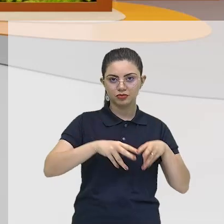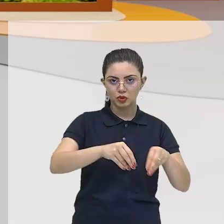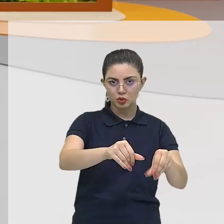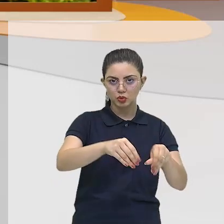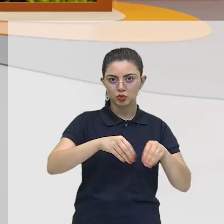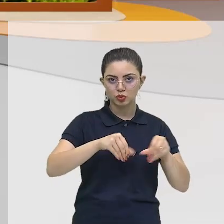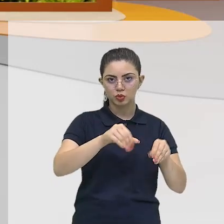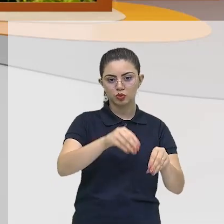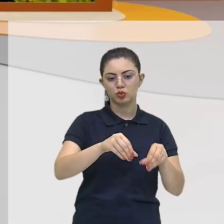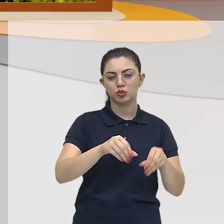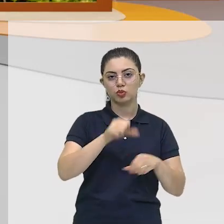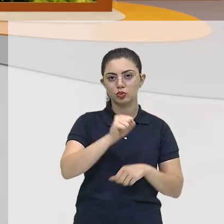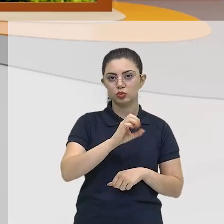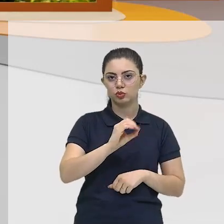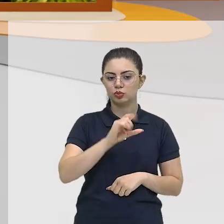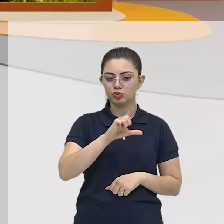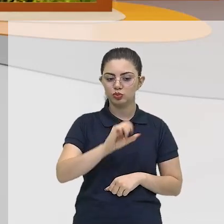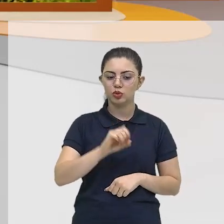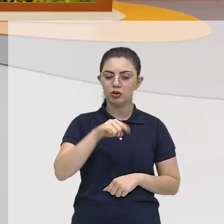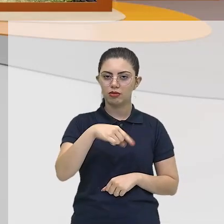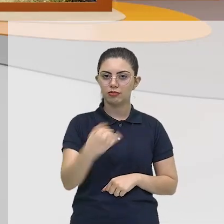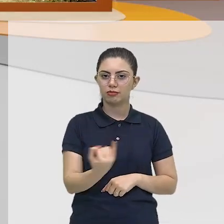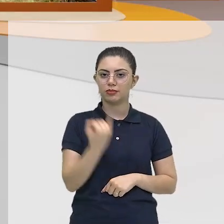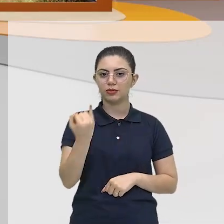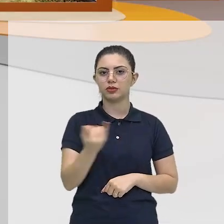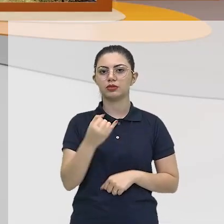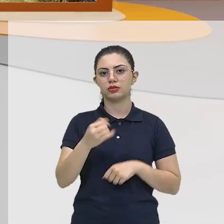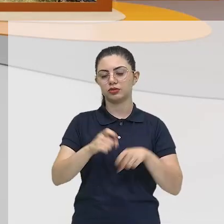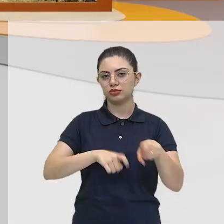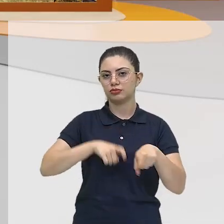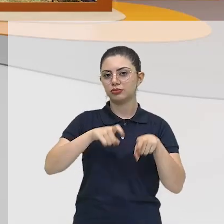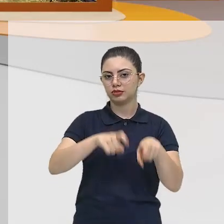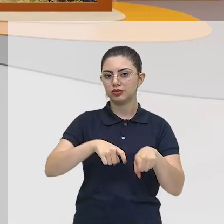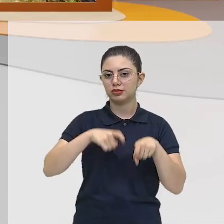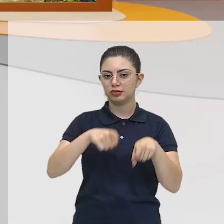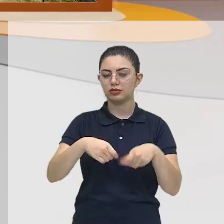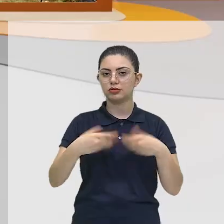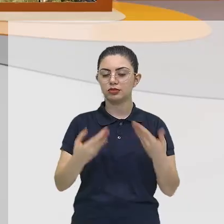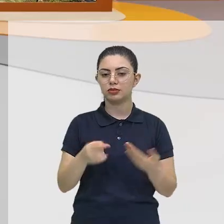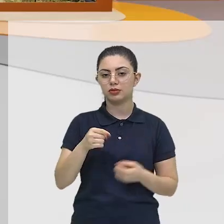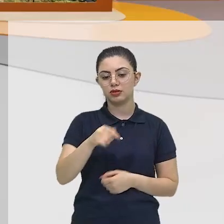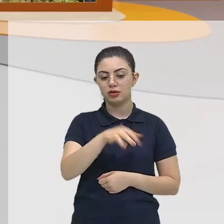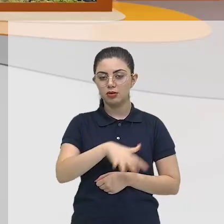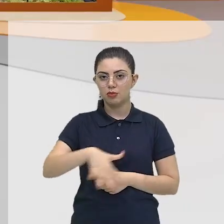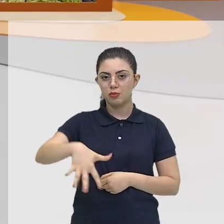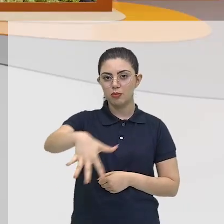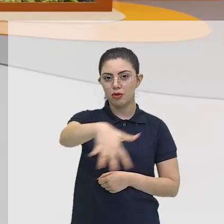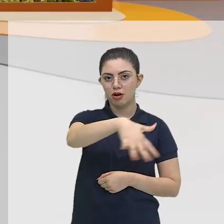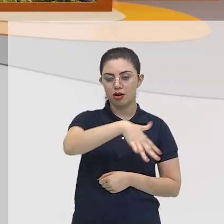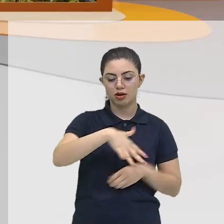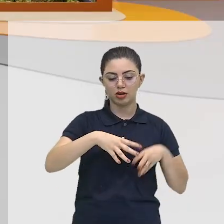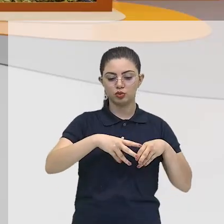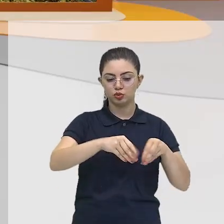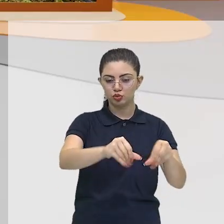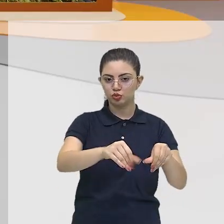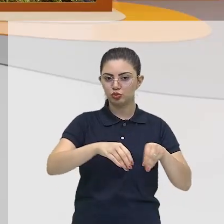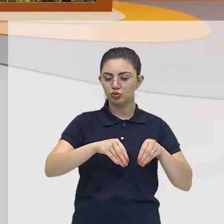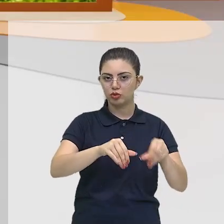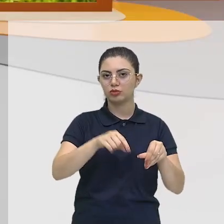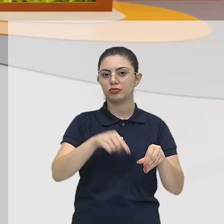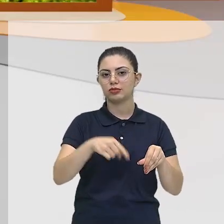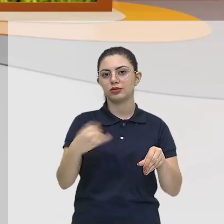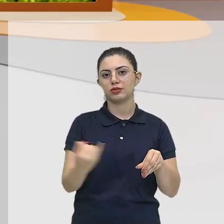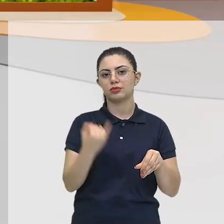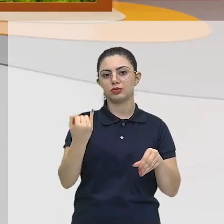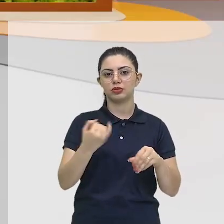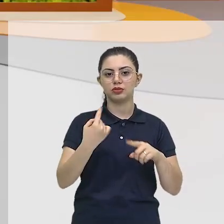acaba sendo muito importante para esse processo de agricultura e é uma região, uma área, né, gente? O solo ele é muito importante para a gente, é